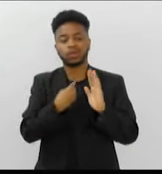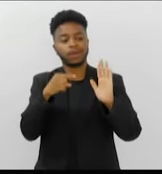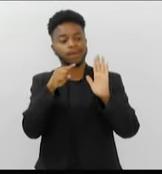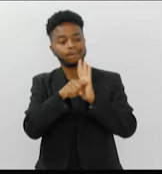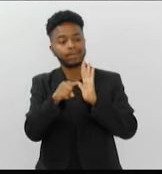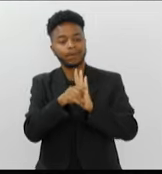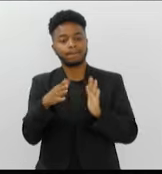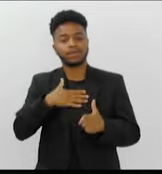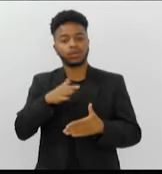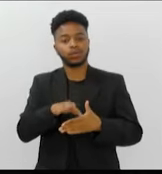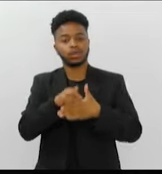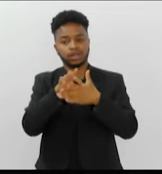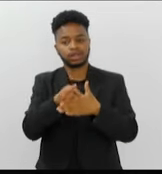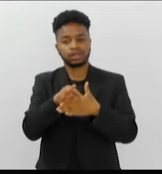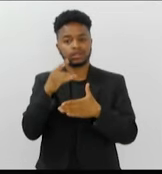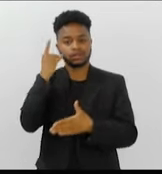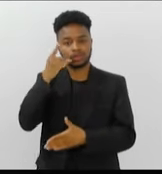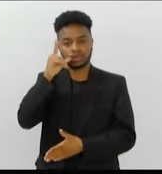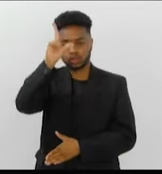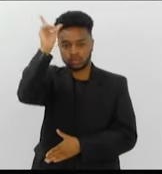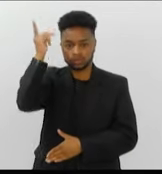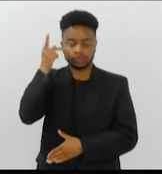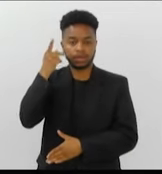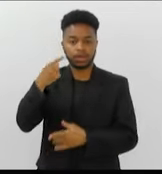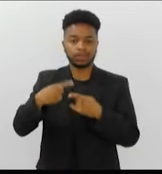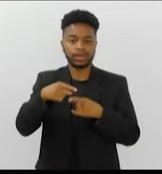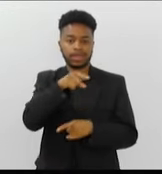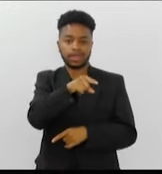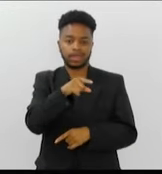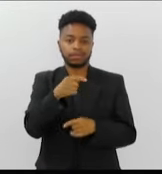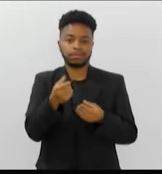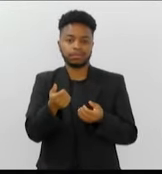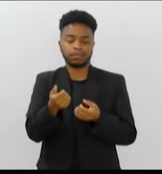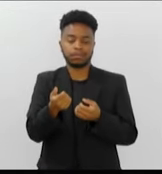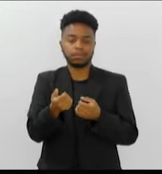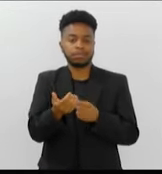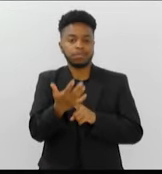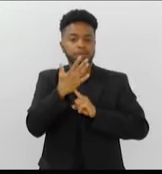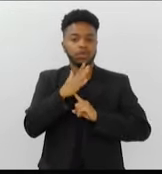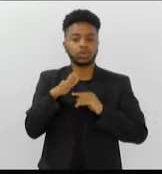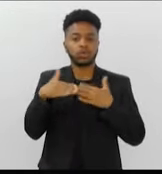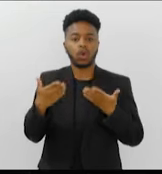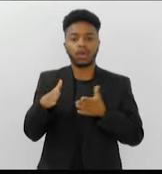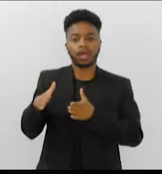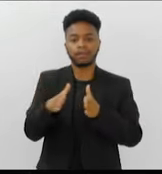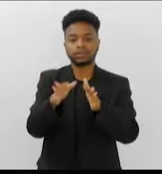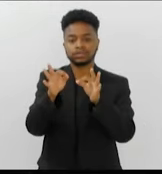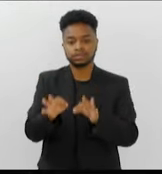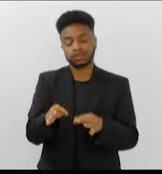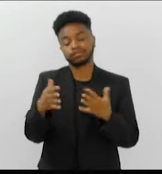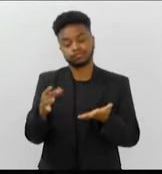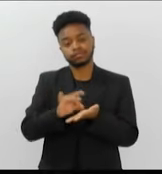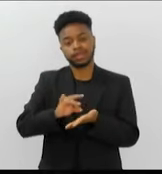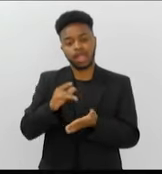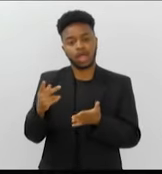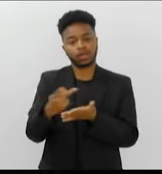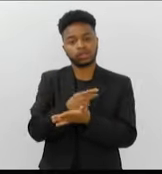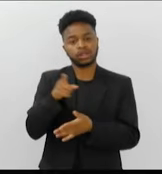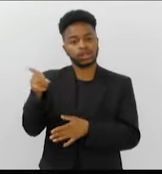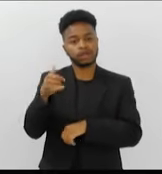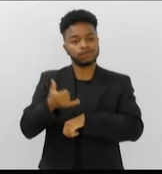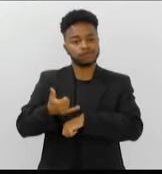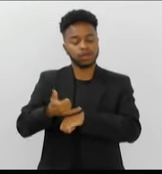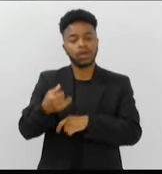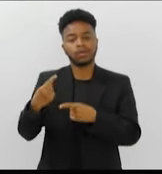meu líder, o líder Luiz Paulo, porque ele vai dar o caminho das pedras, e isso que está acontecendo, e Volta Redonda vem ganhando a